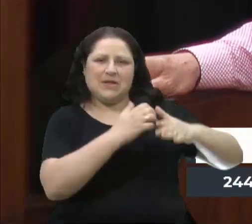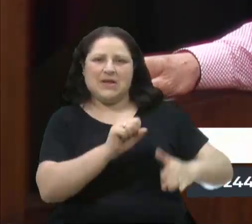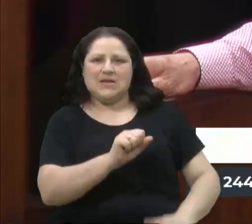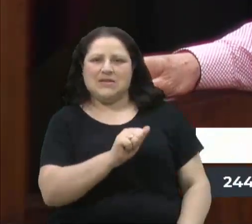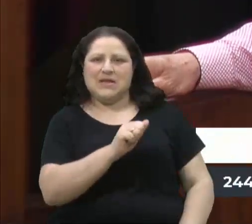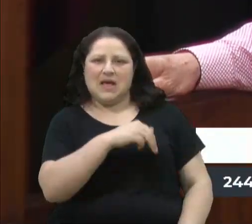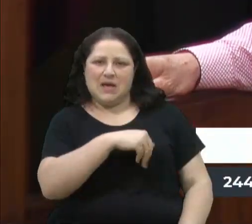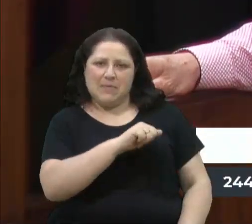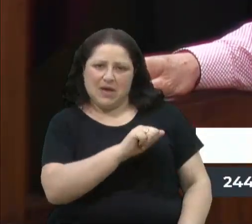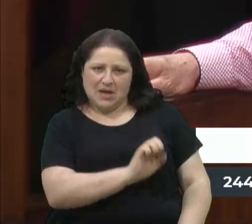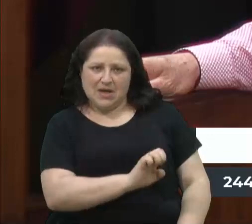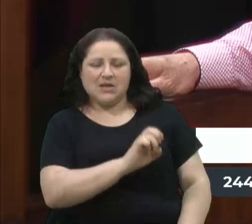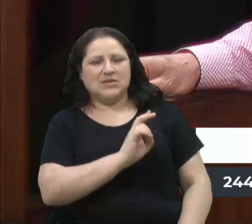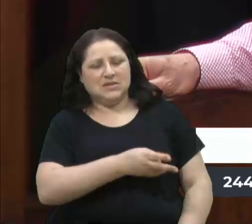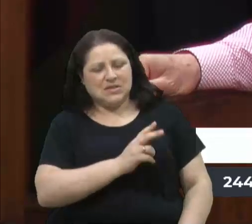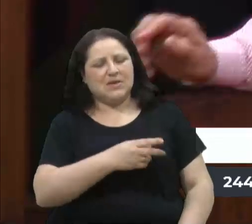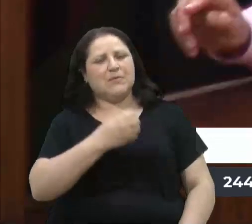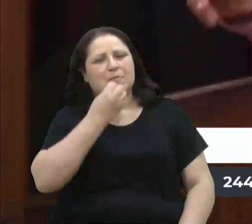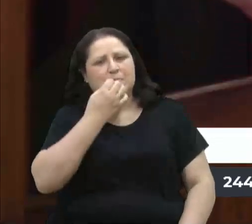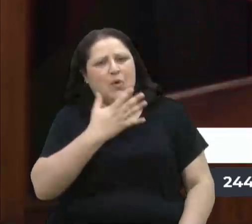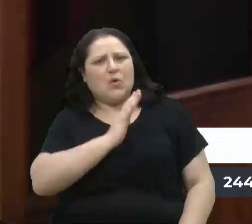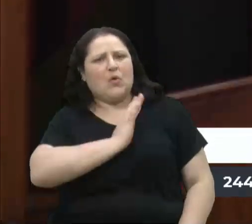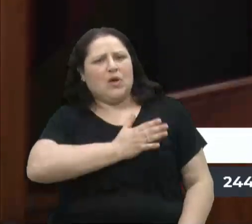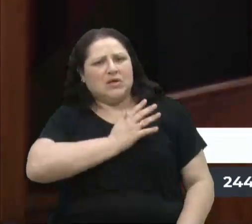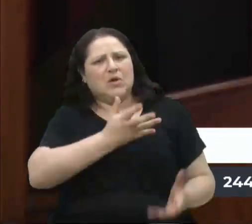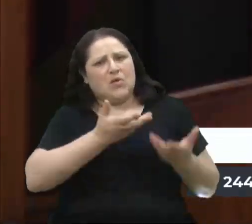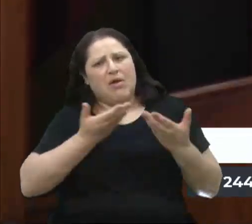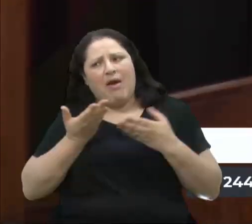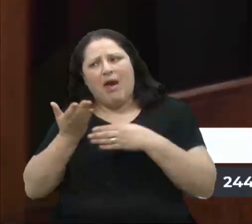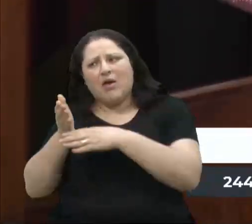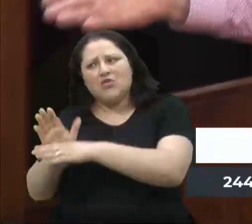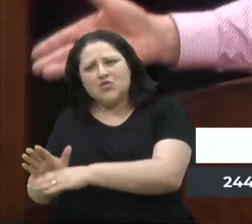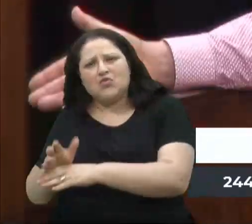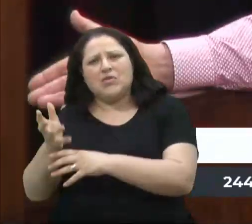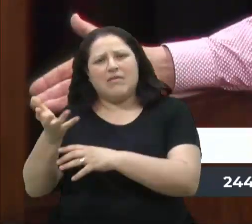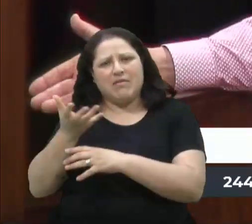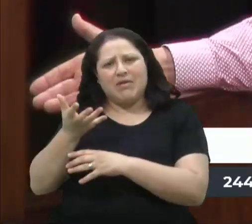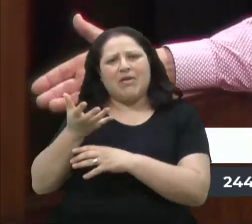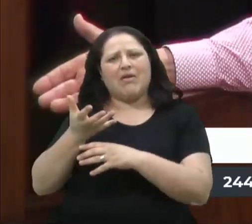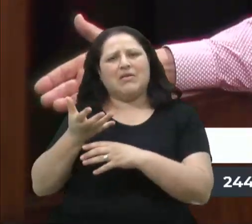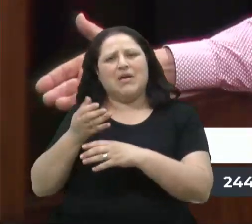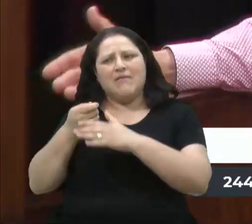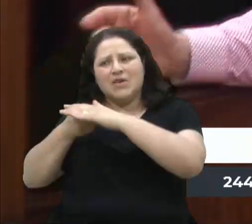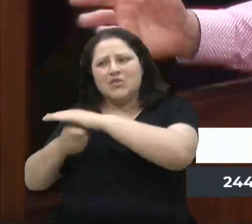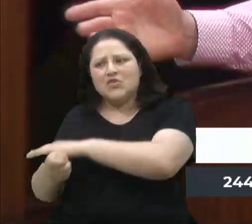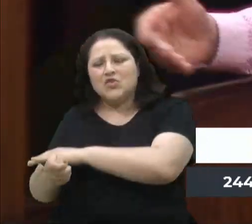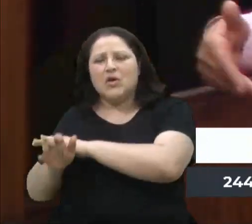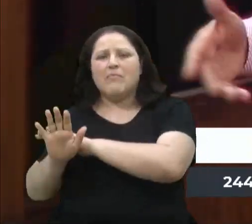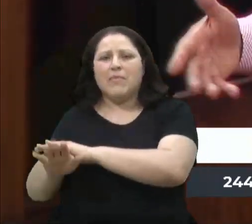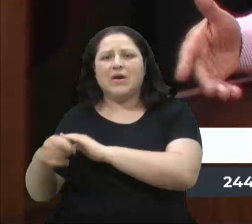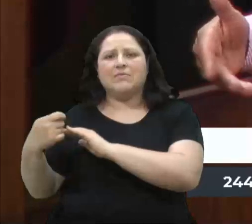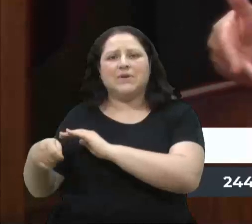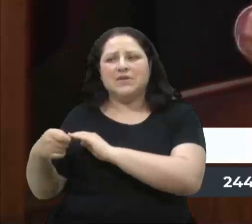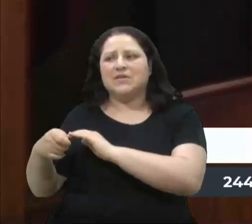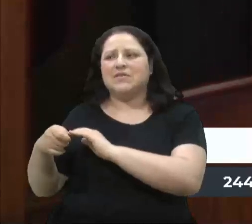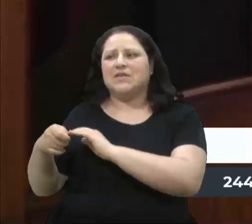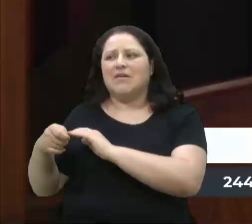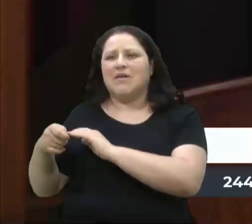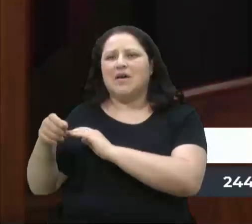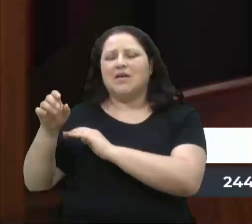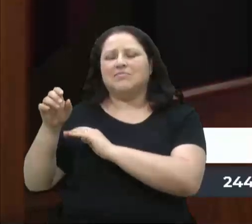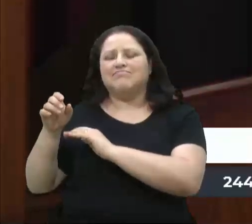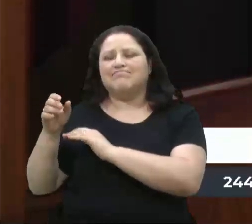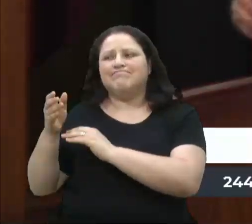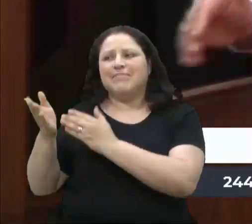seus investimentos, mas nós precisamos alcançar aqueles lá na ponta também. Lá na ponta são direitos, como a